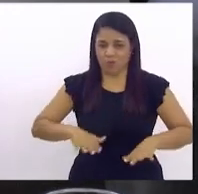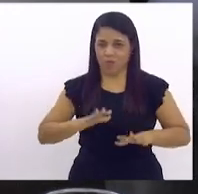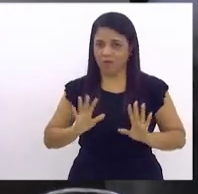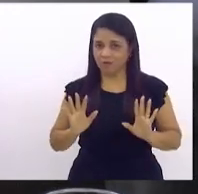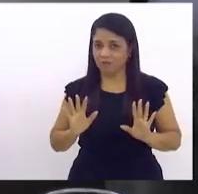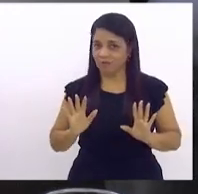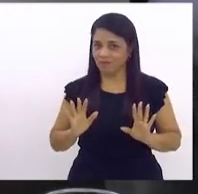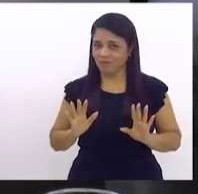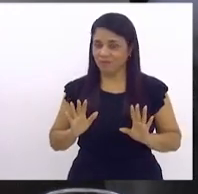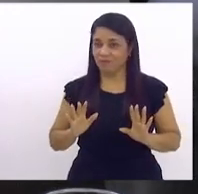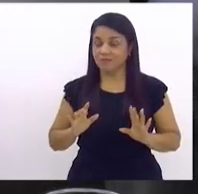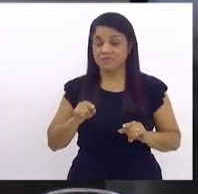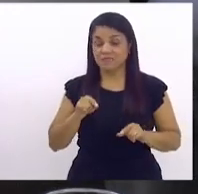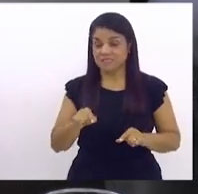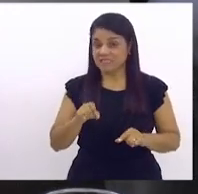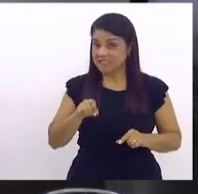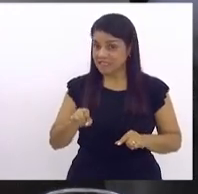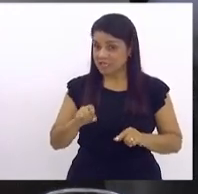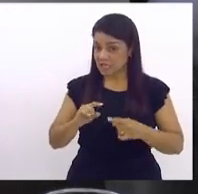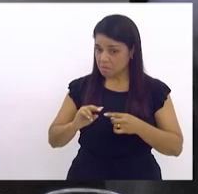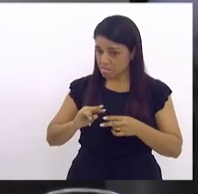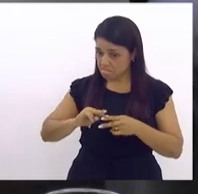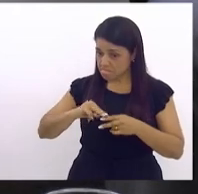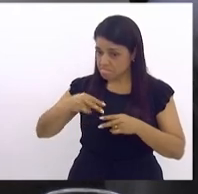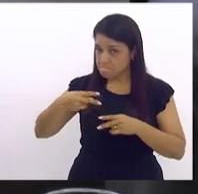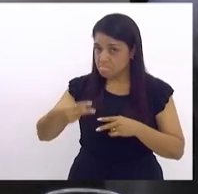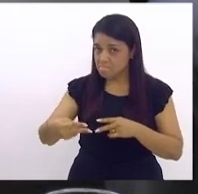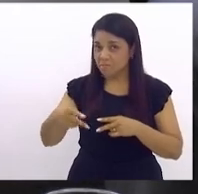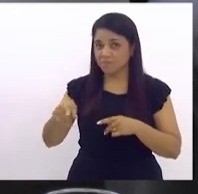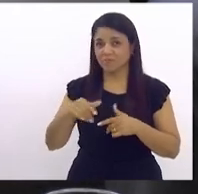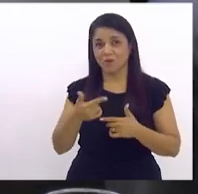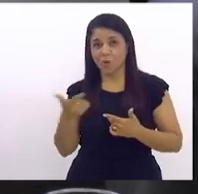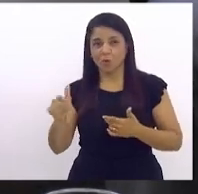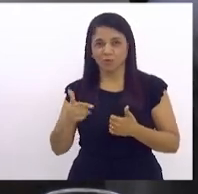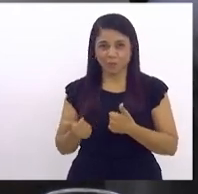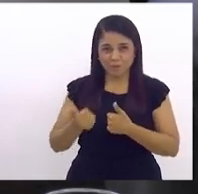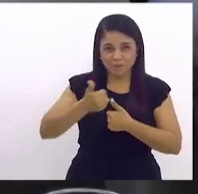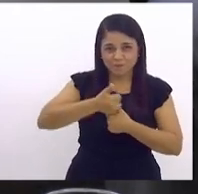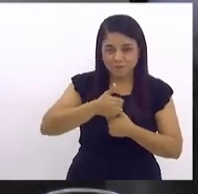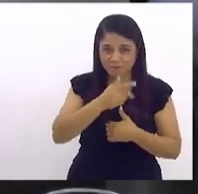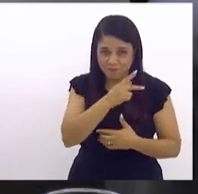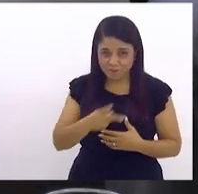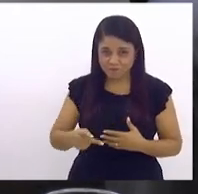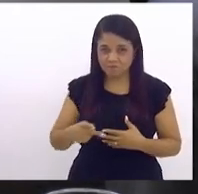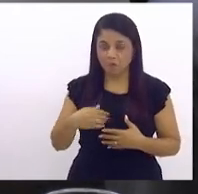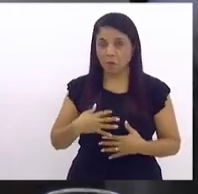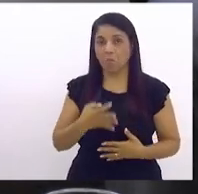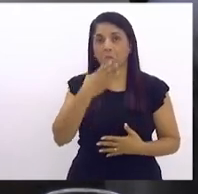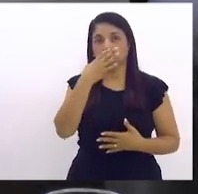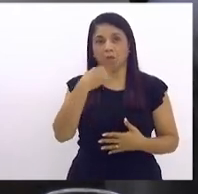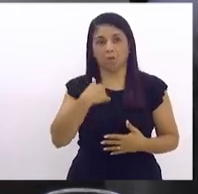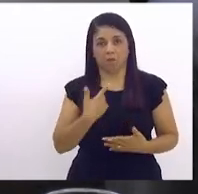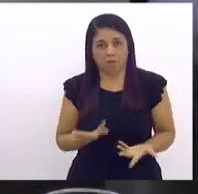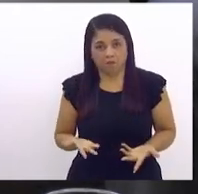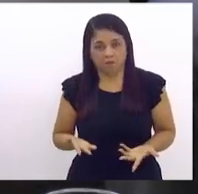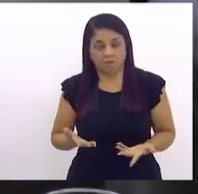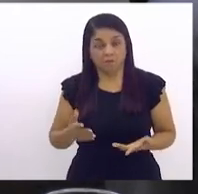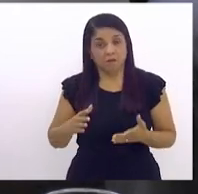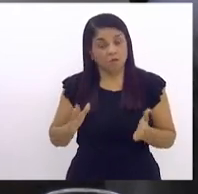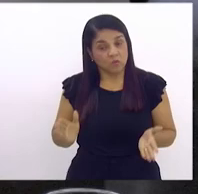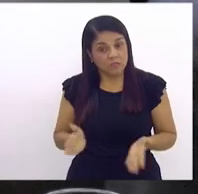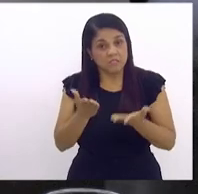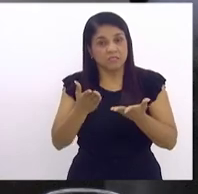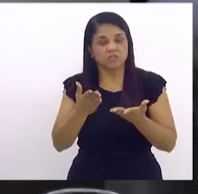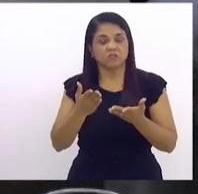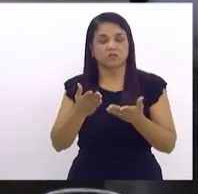legado. Se ele fizer isso, eu vou ficar em perplexidade também. Aí eu não sei se o incentivo